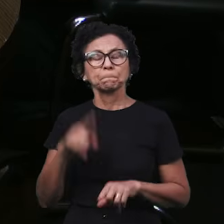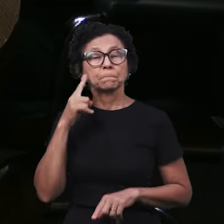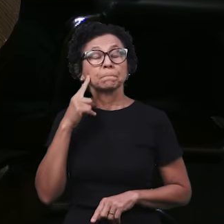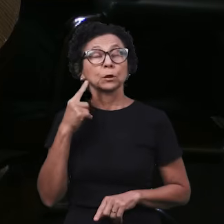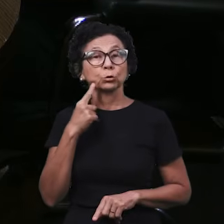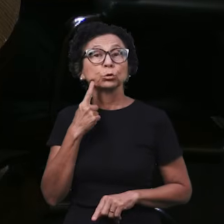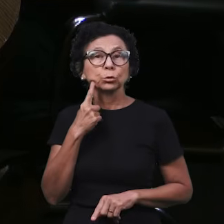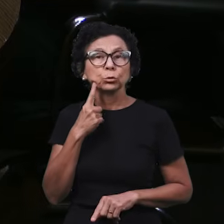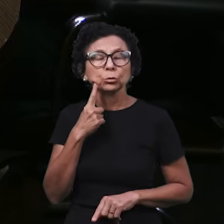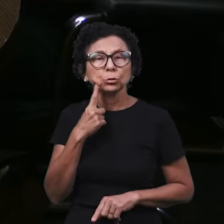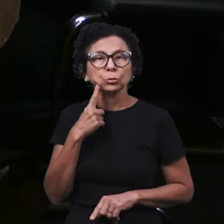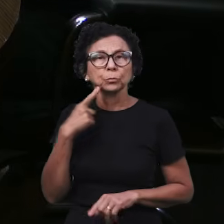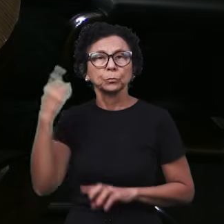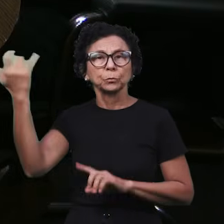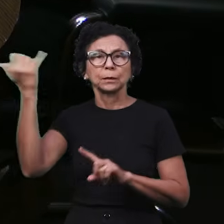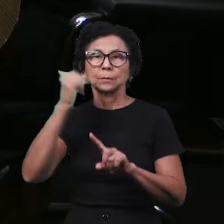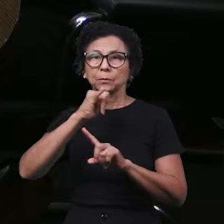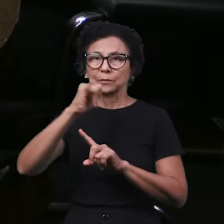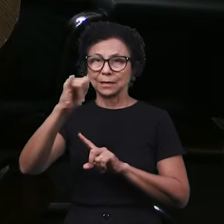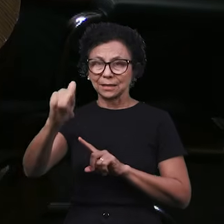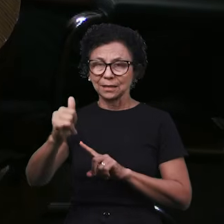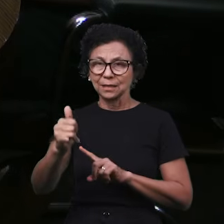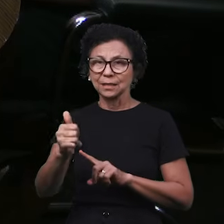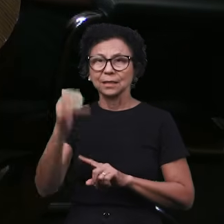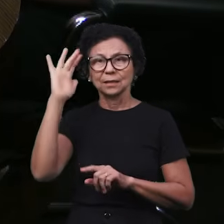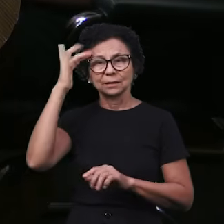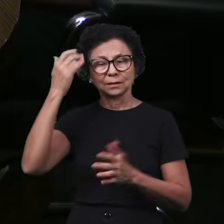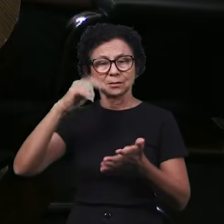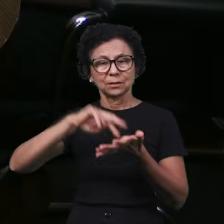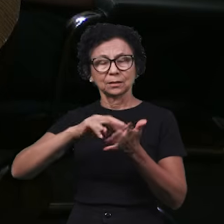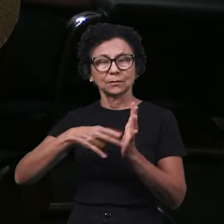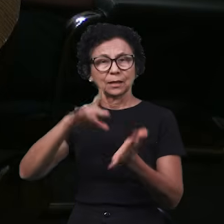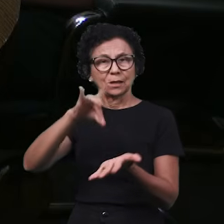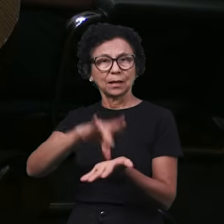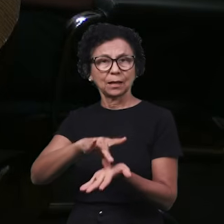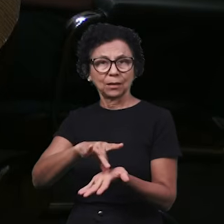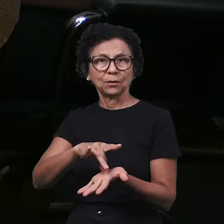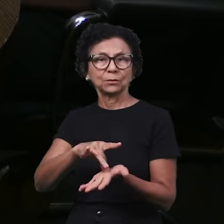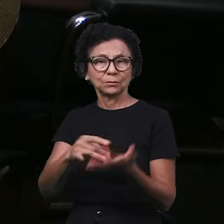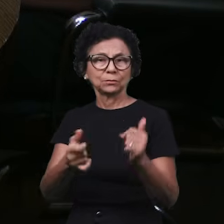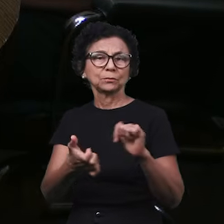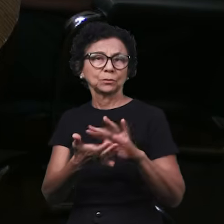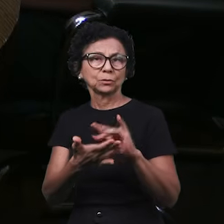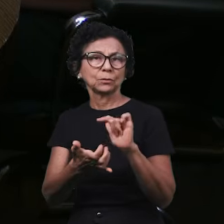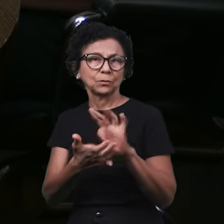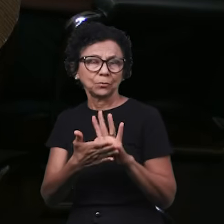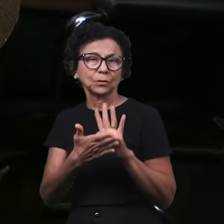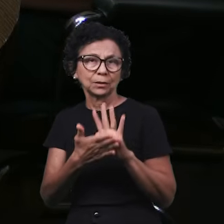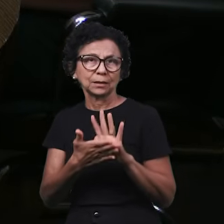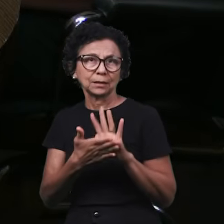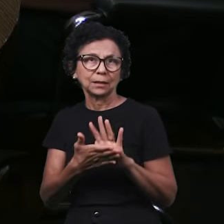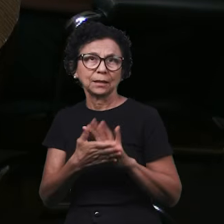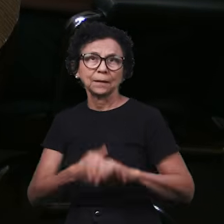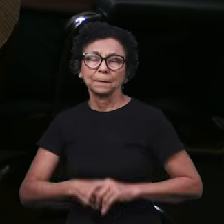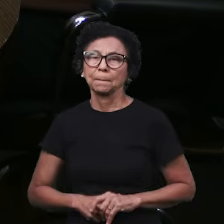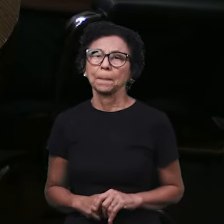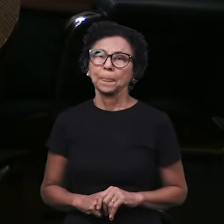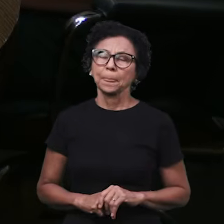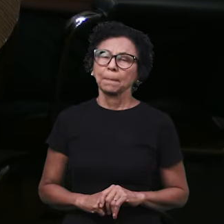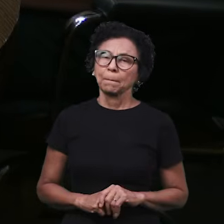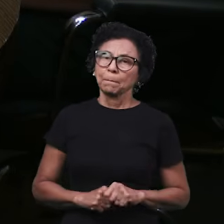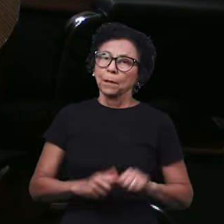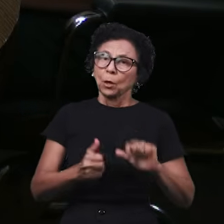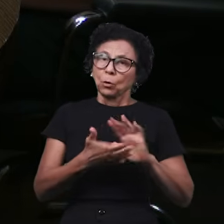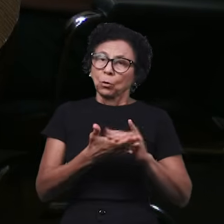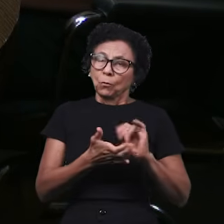real daquilo que está sendo cantado, né? Porque o louvor, ela é uma mensagem que está sendo cantada, né? Uma pregação cantada, a qual